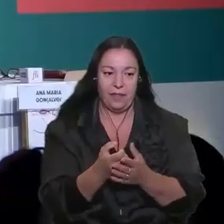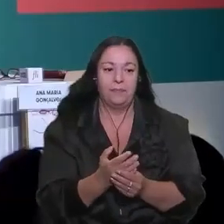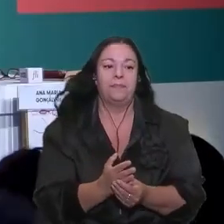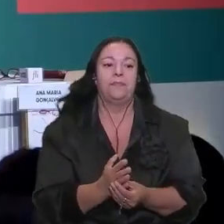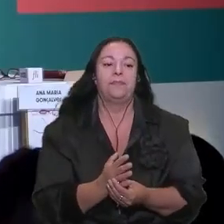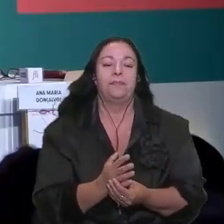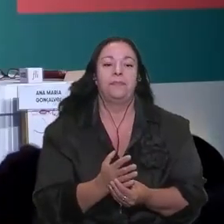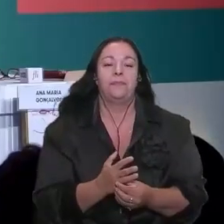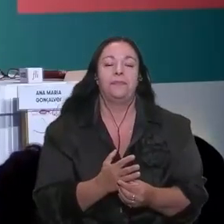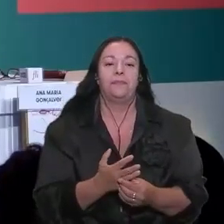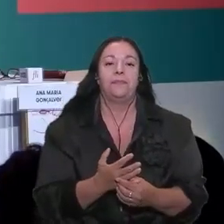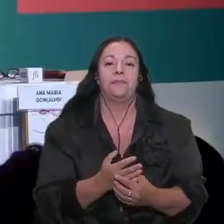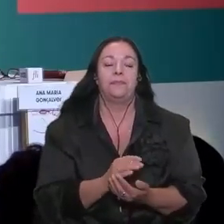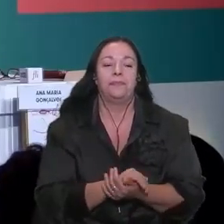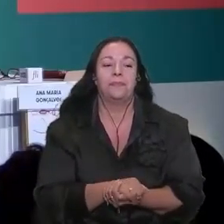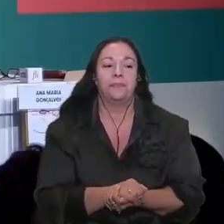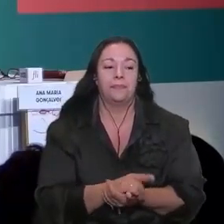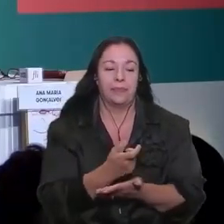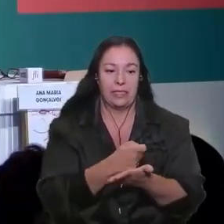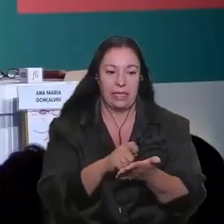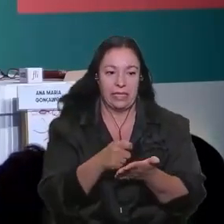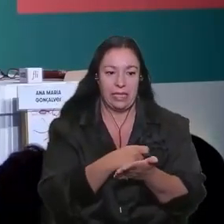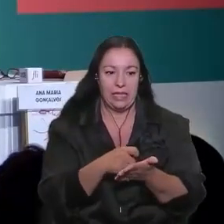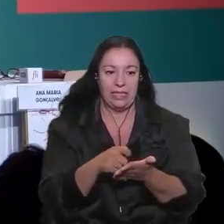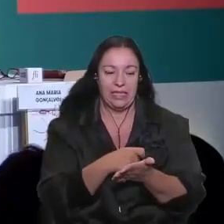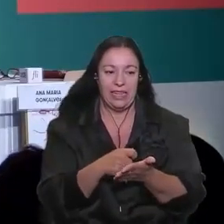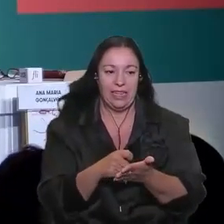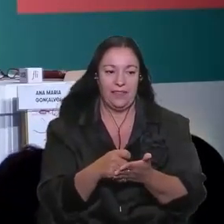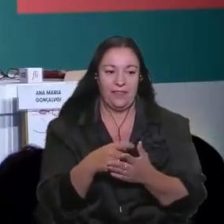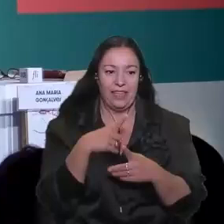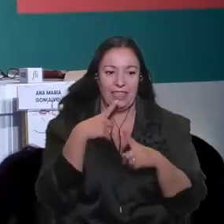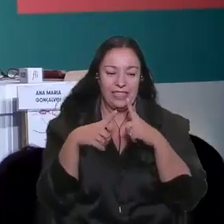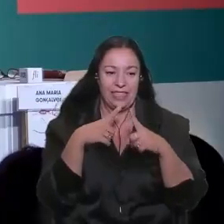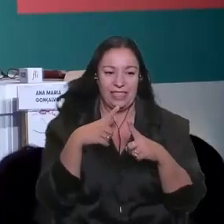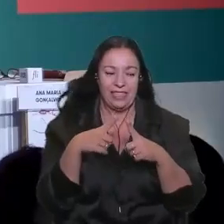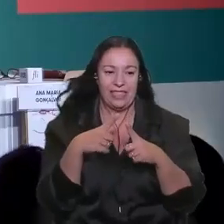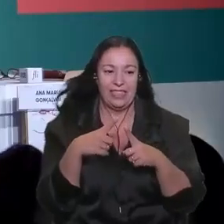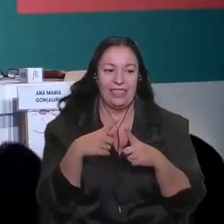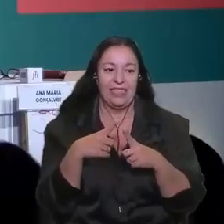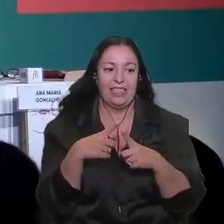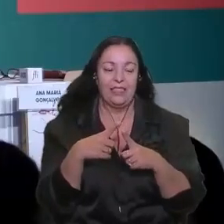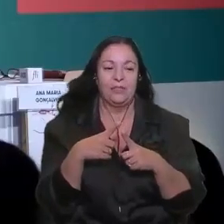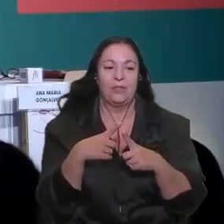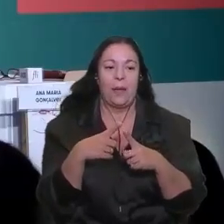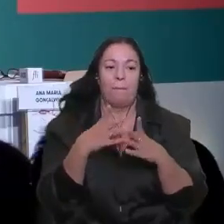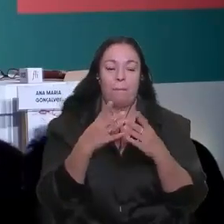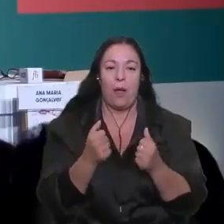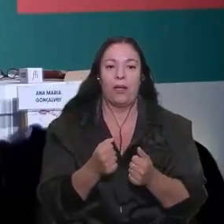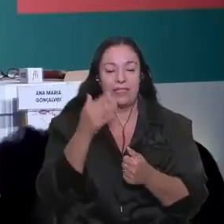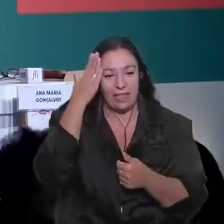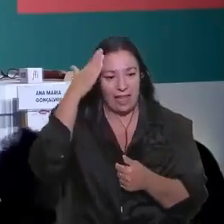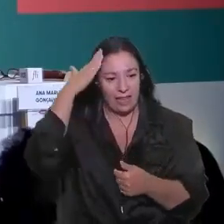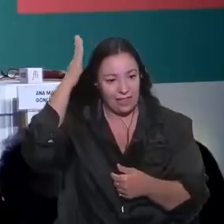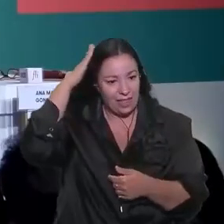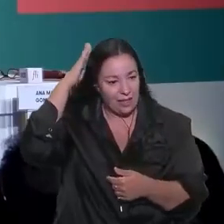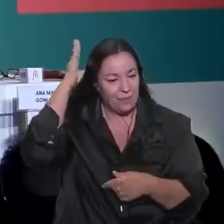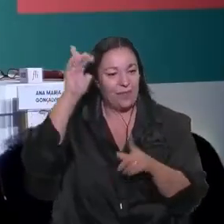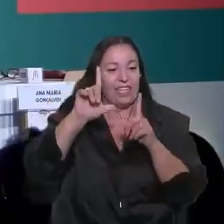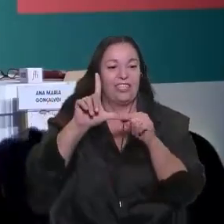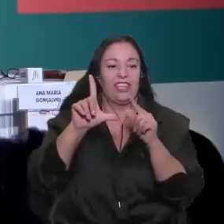está escrevendo, né? Você está escrevendo um discurso para a sua posse na Academia Brasileira de Letras, que eu espero